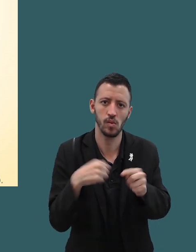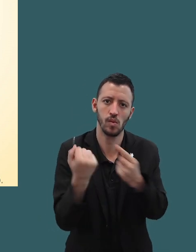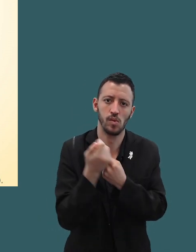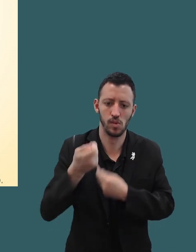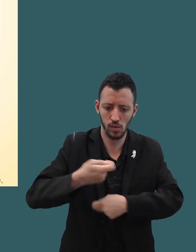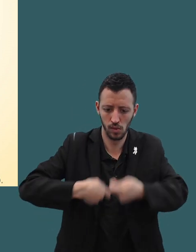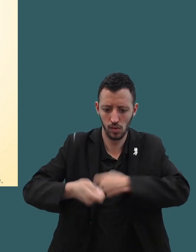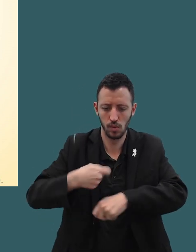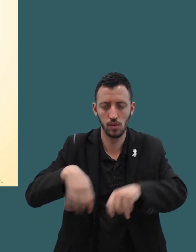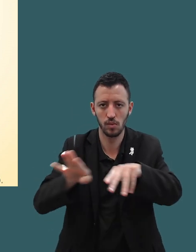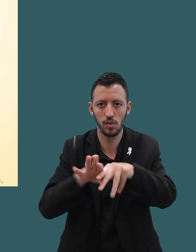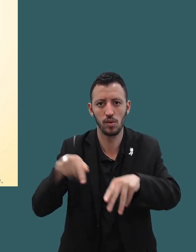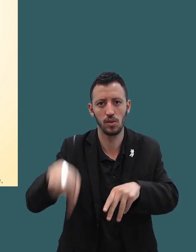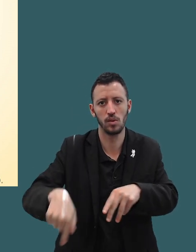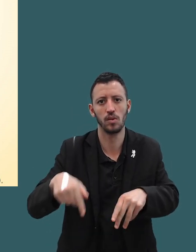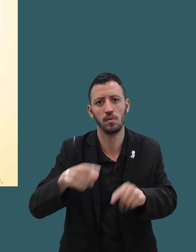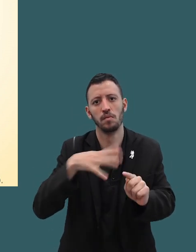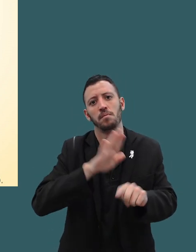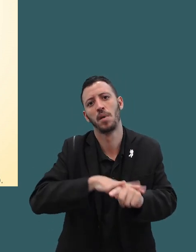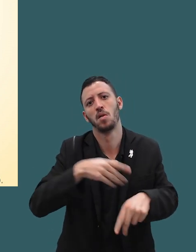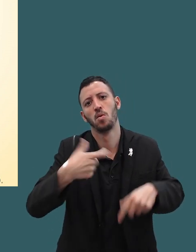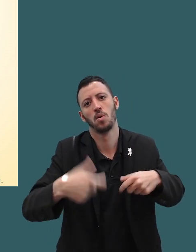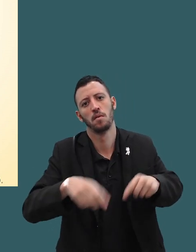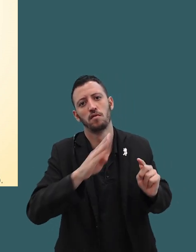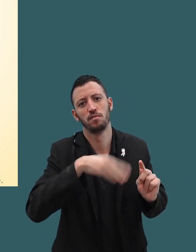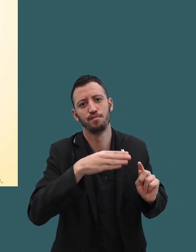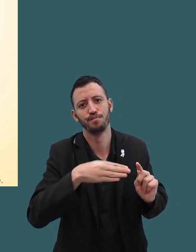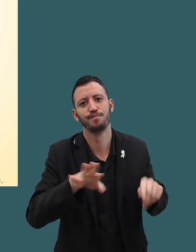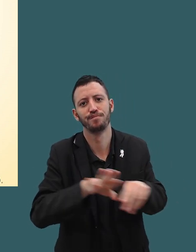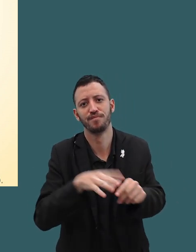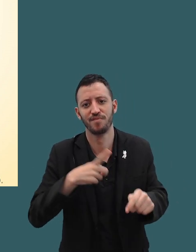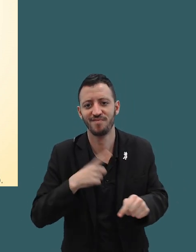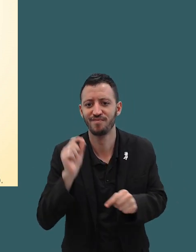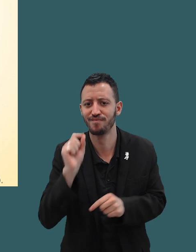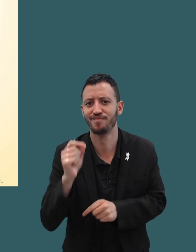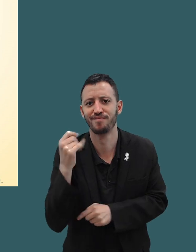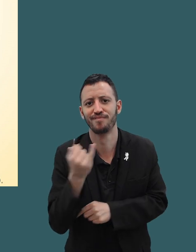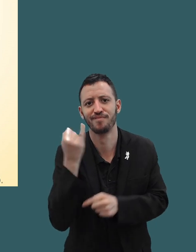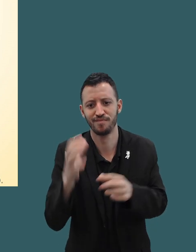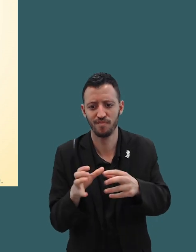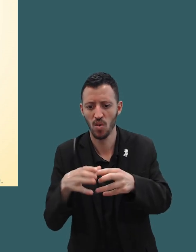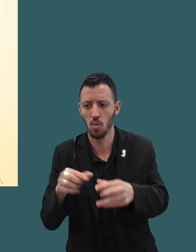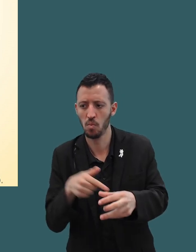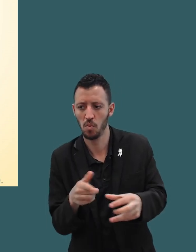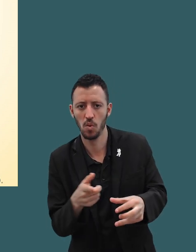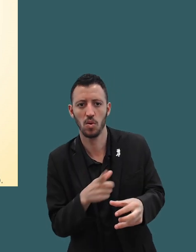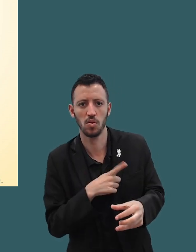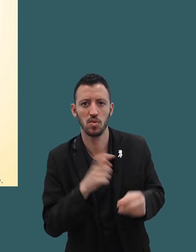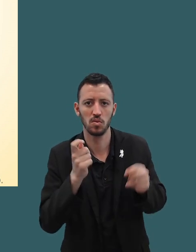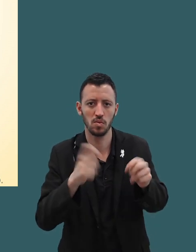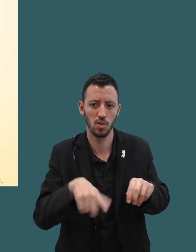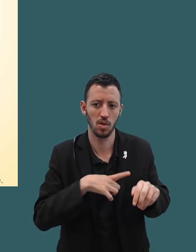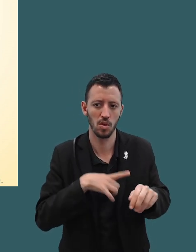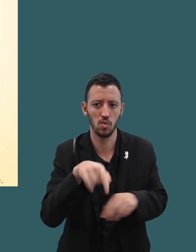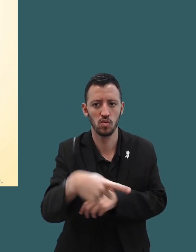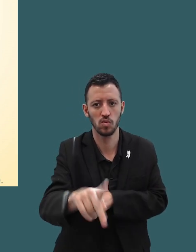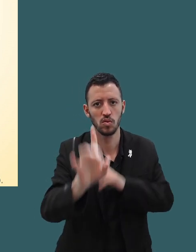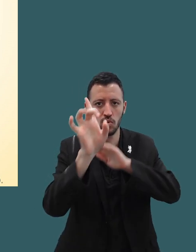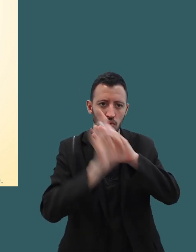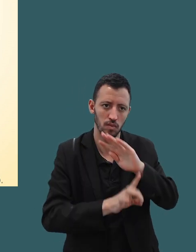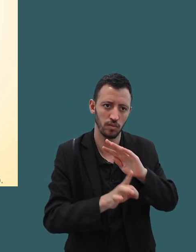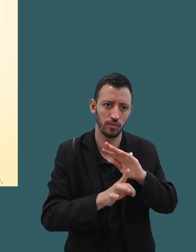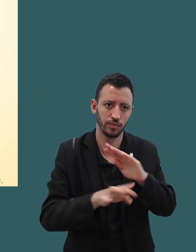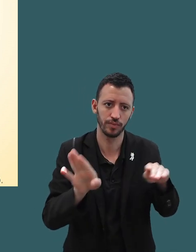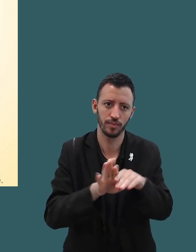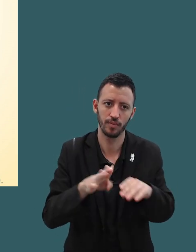sociais e economicamente mais vulneráveis, que a gente tem uma parcela significativa da população que teve o seu direito